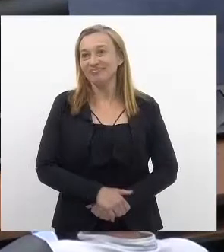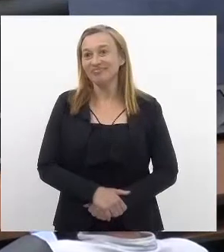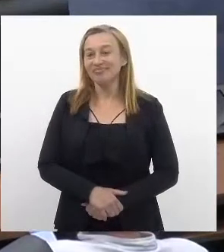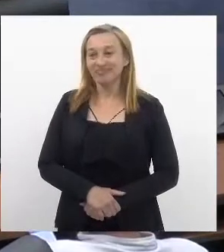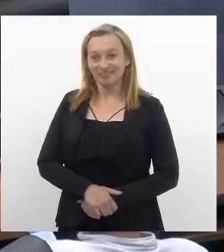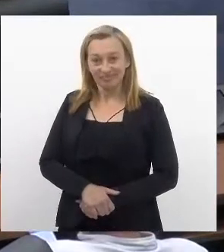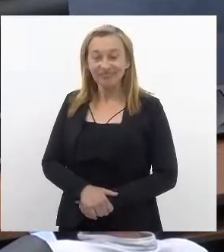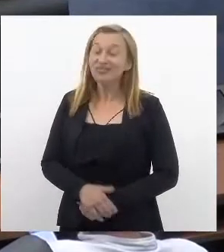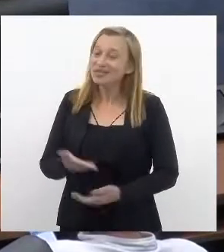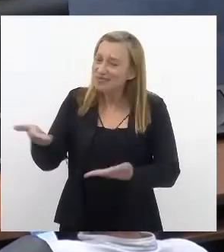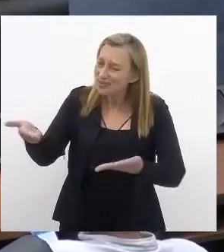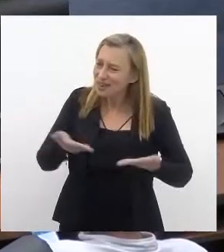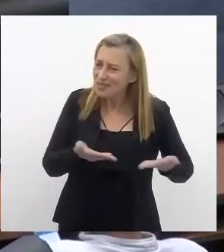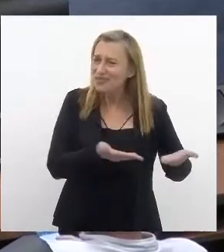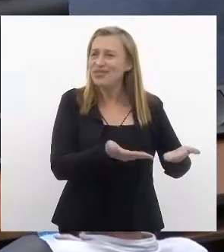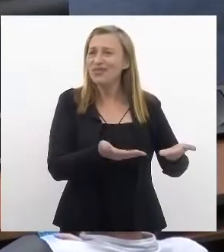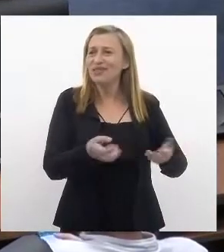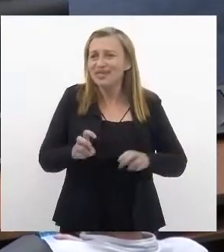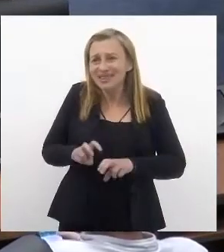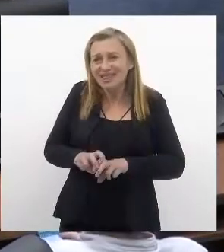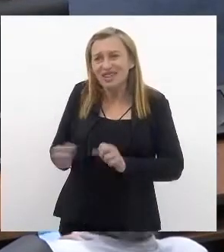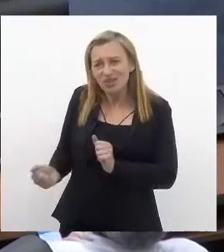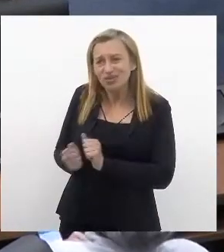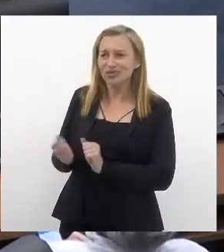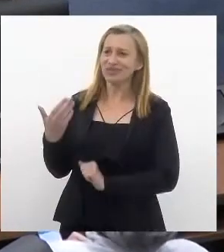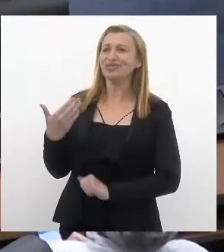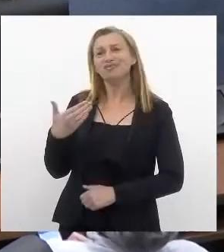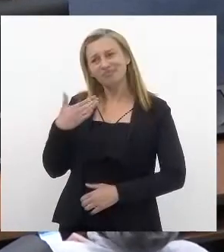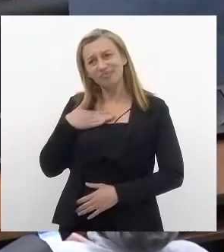Por favor, vereador, senta aqui no meu lado,